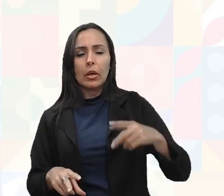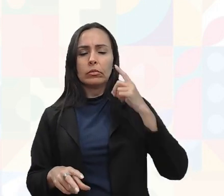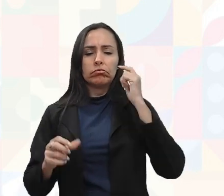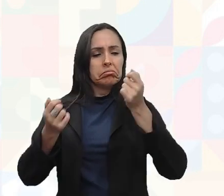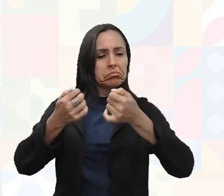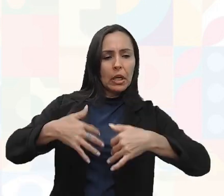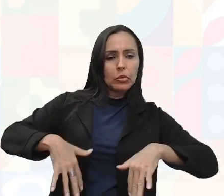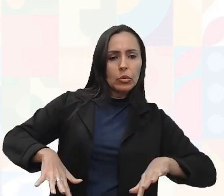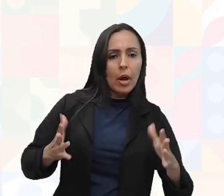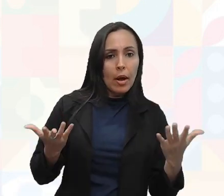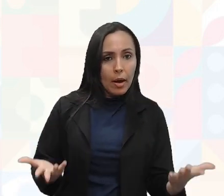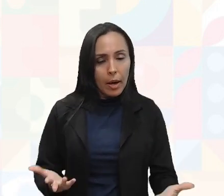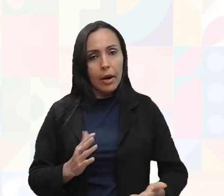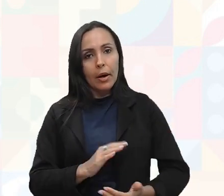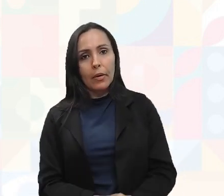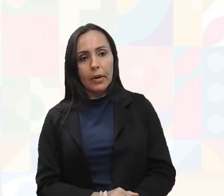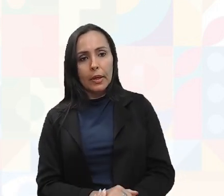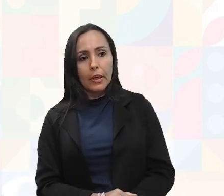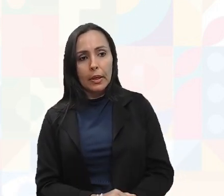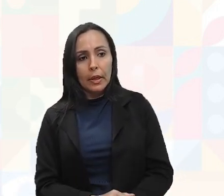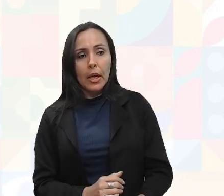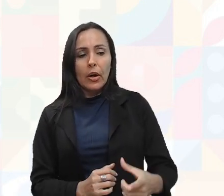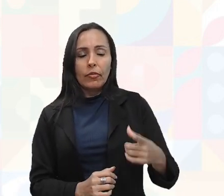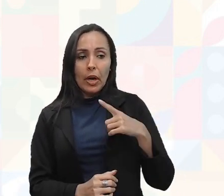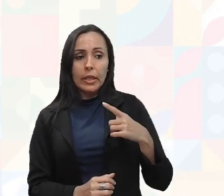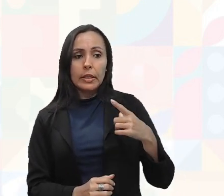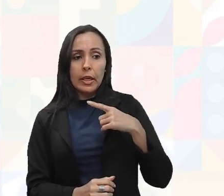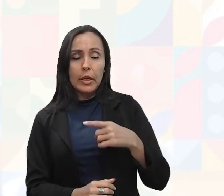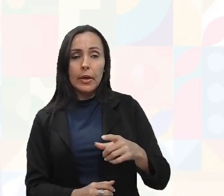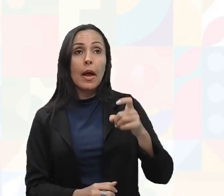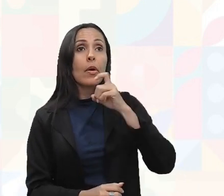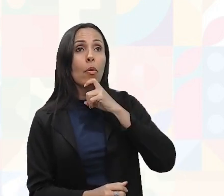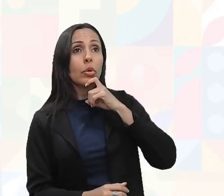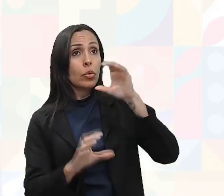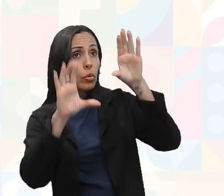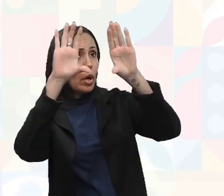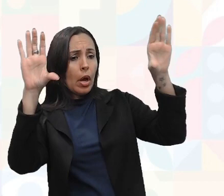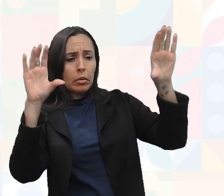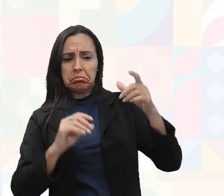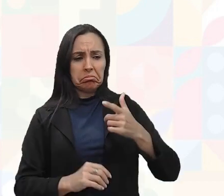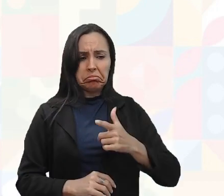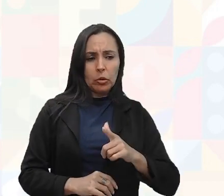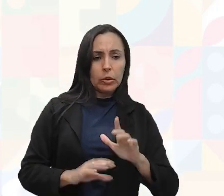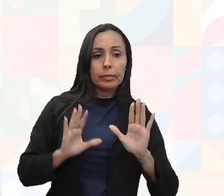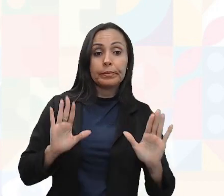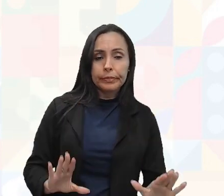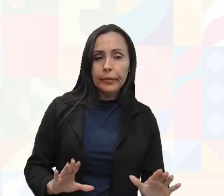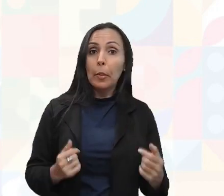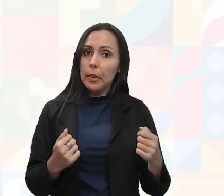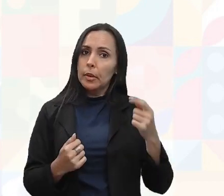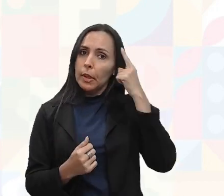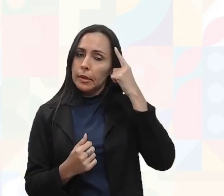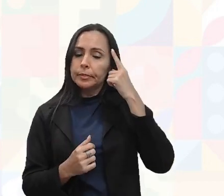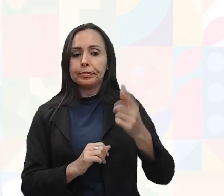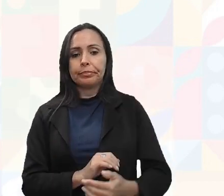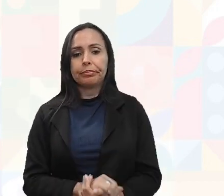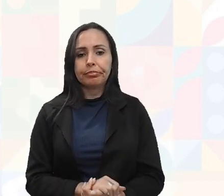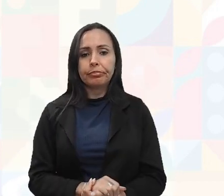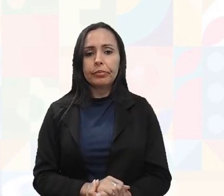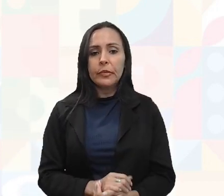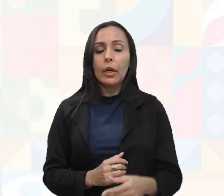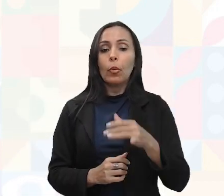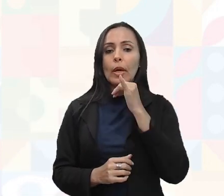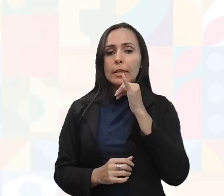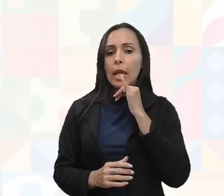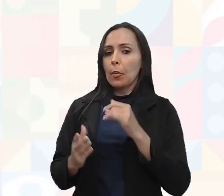ou artificial. Vai ter ar-condicionado? Não vai ter? Tudo isso, minha gente, vai ter que ser pensado. E aí eu trouxe um